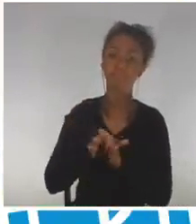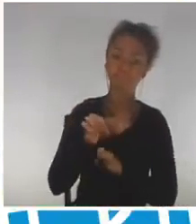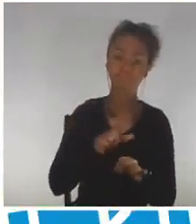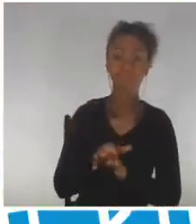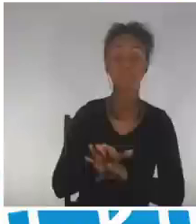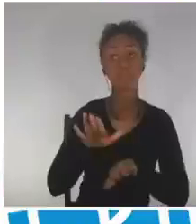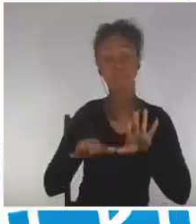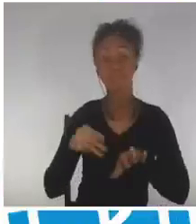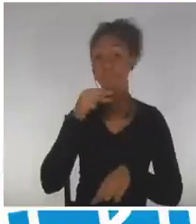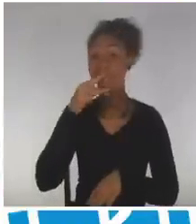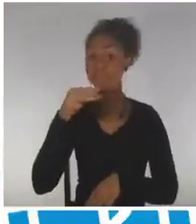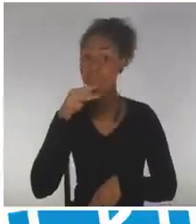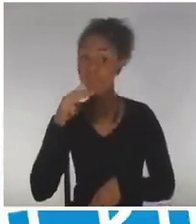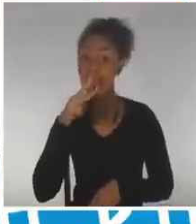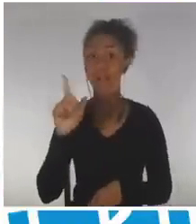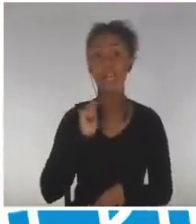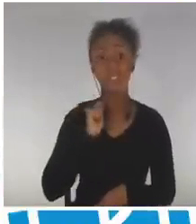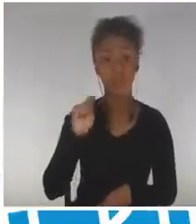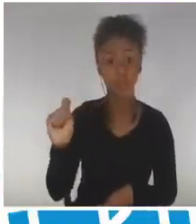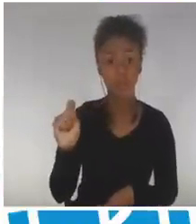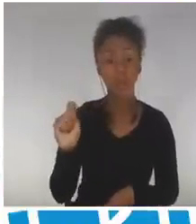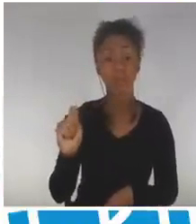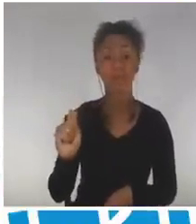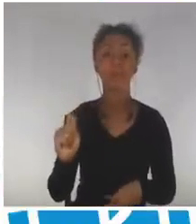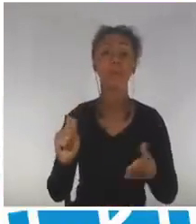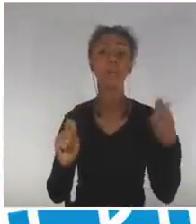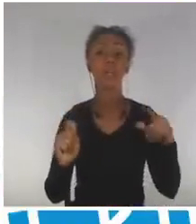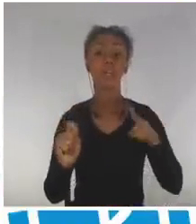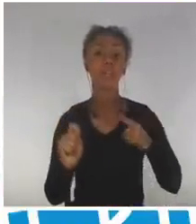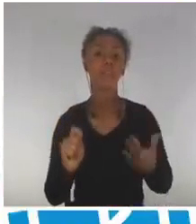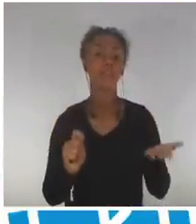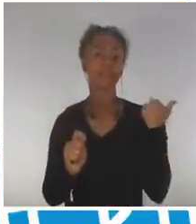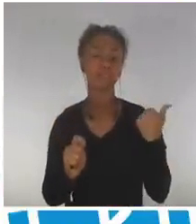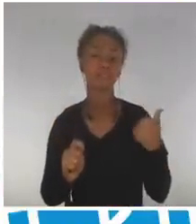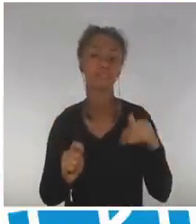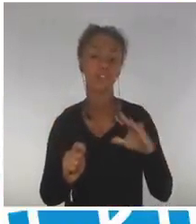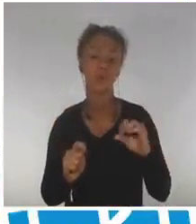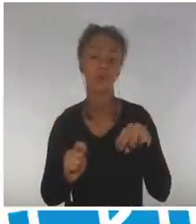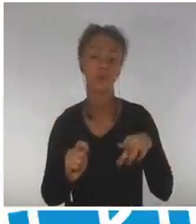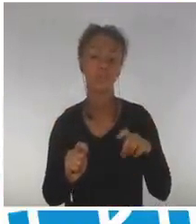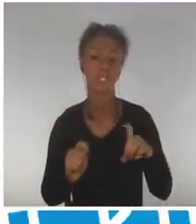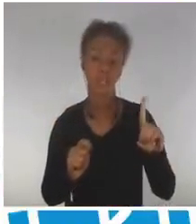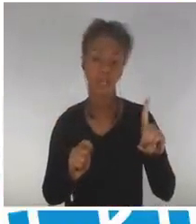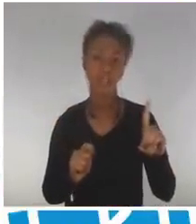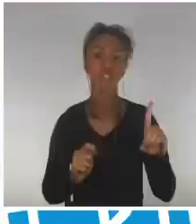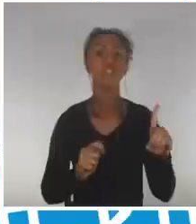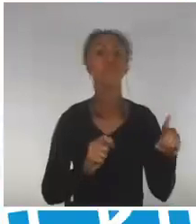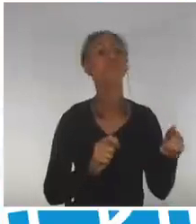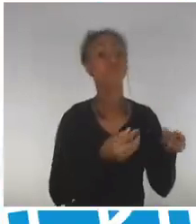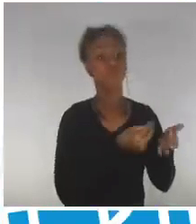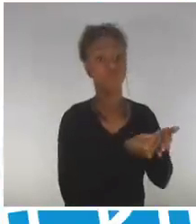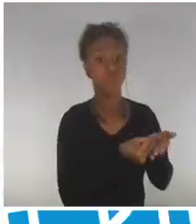ou menos, o CONSED fez um encaminhamento ao Ministério da Educação,